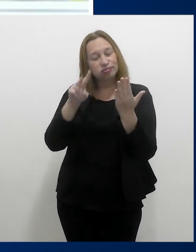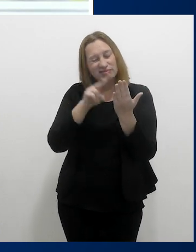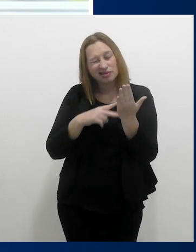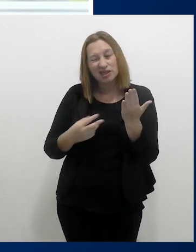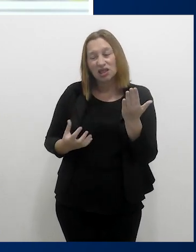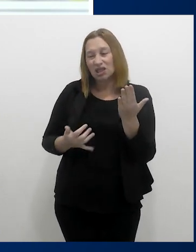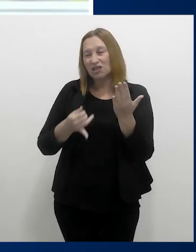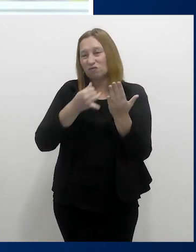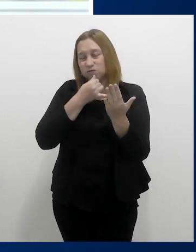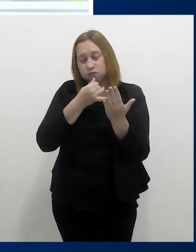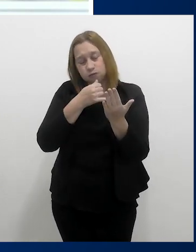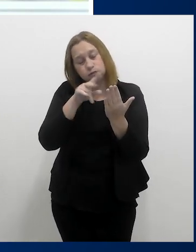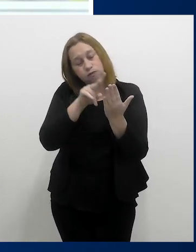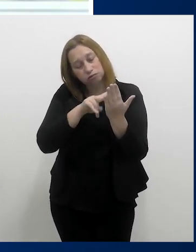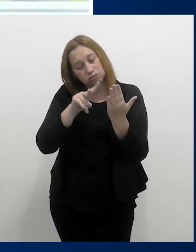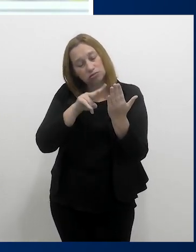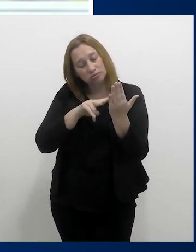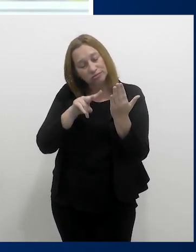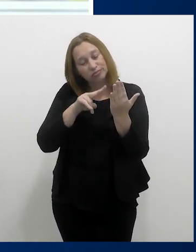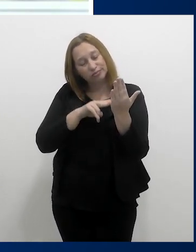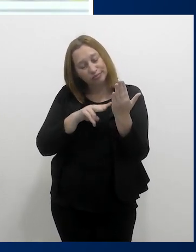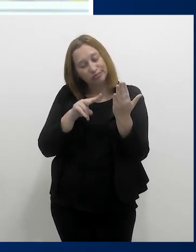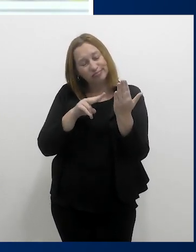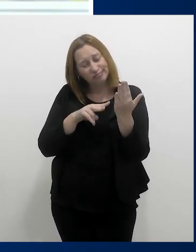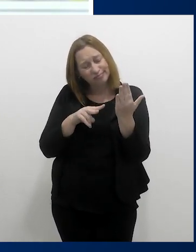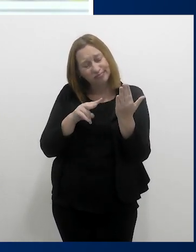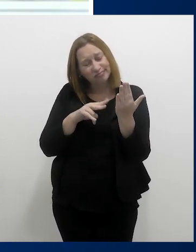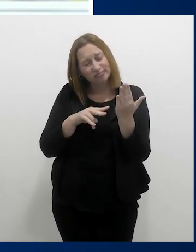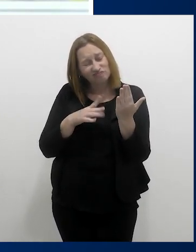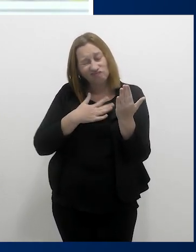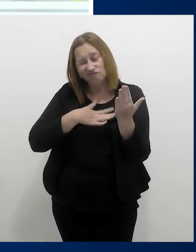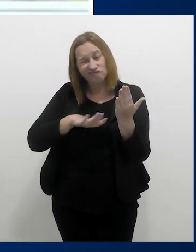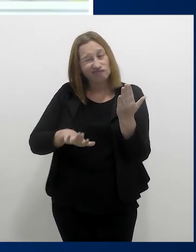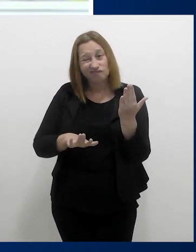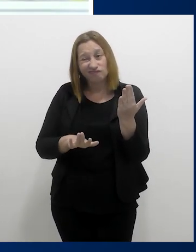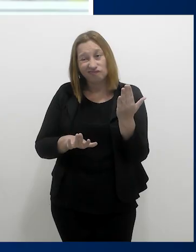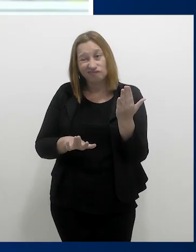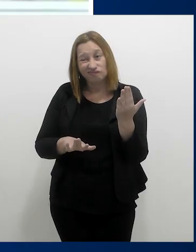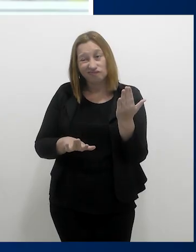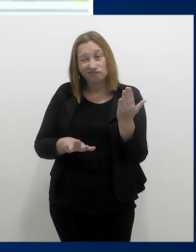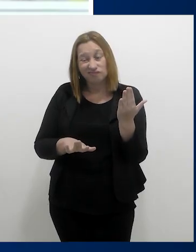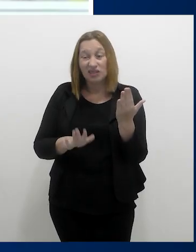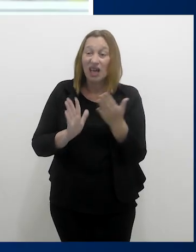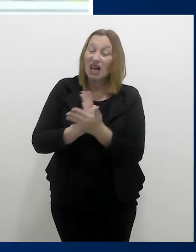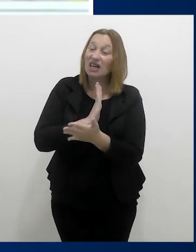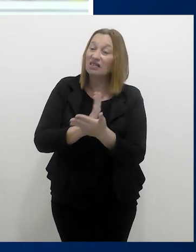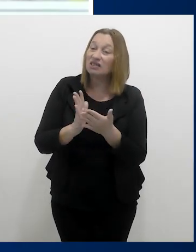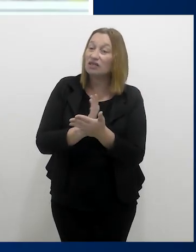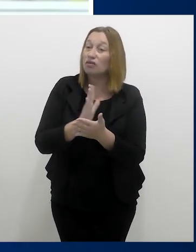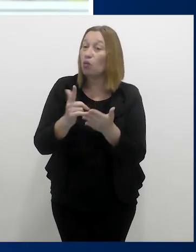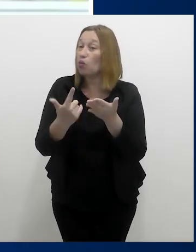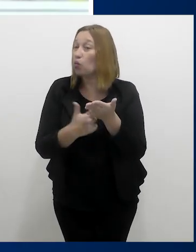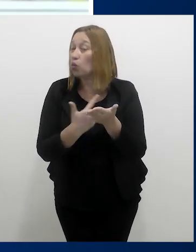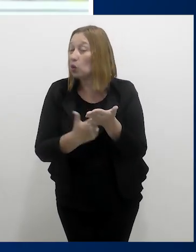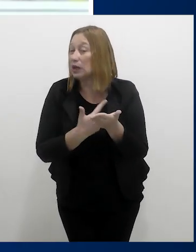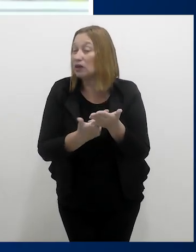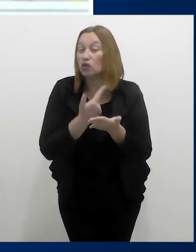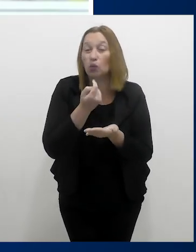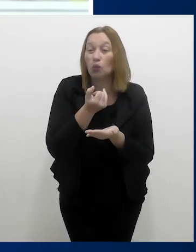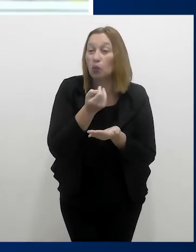estava chateada com o mundo, aí você vai ler o livro, você não vai gostar muito, talvez se ele for um livro já